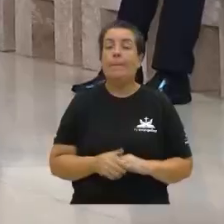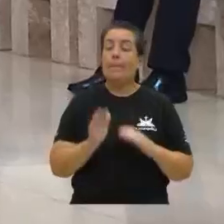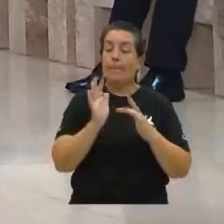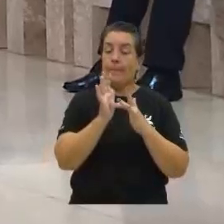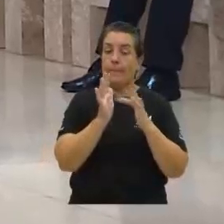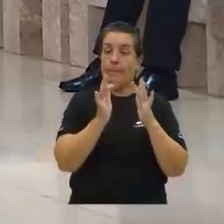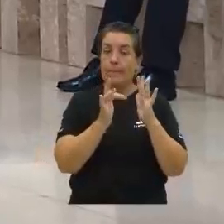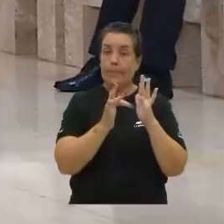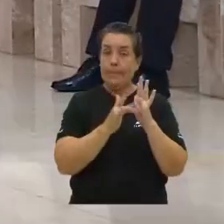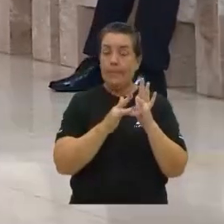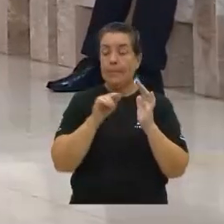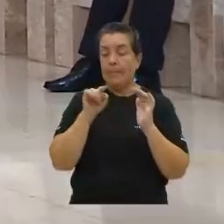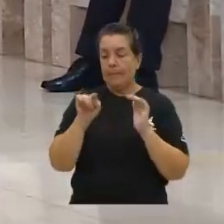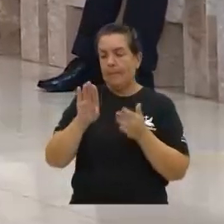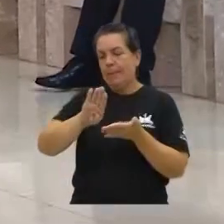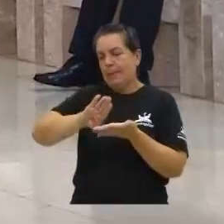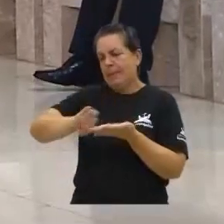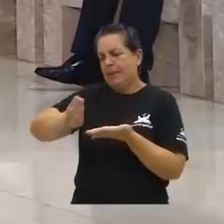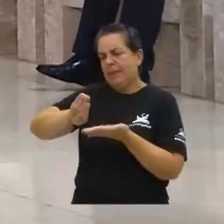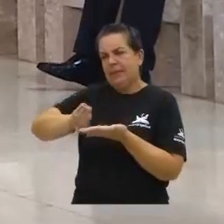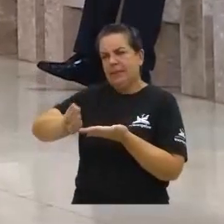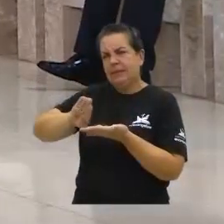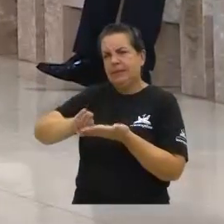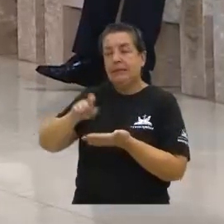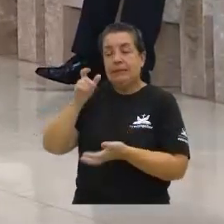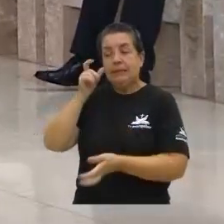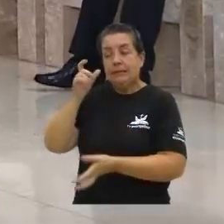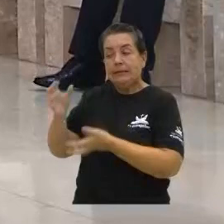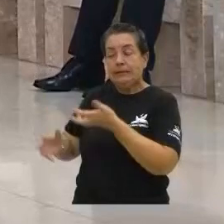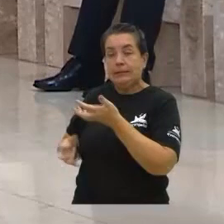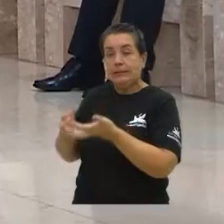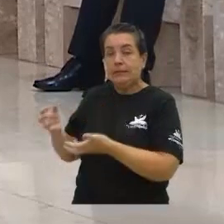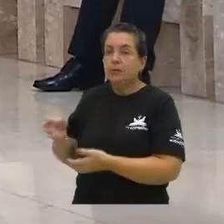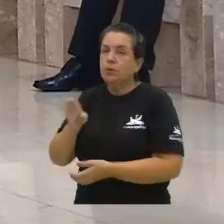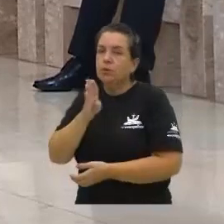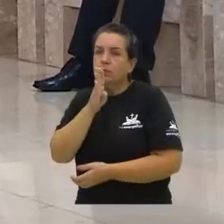estava expulsando um demônio que era mudo.